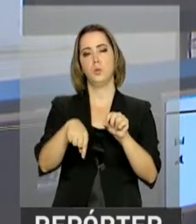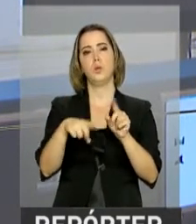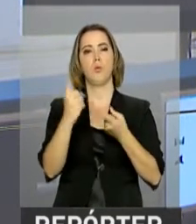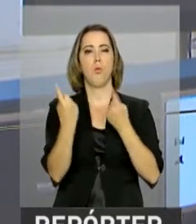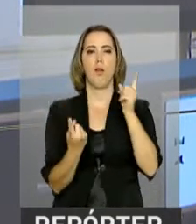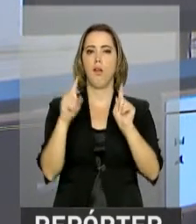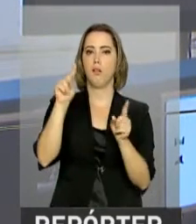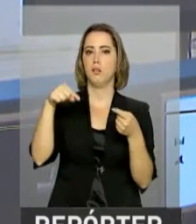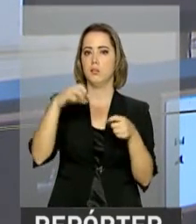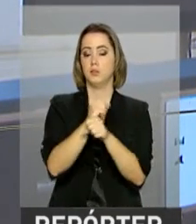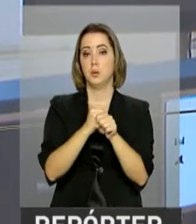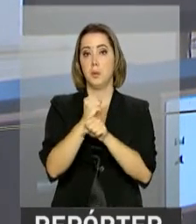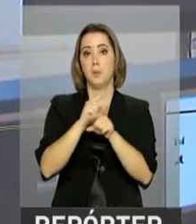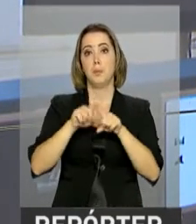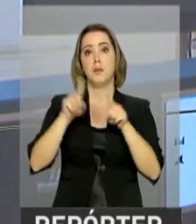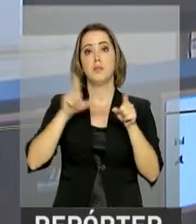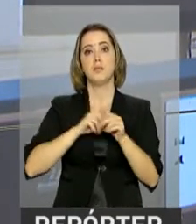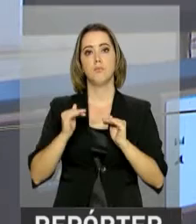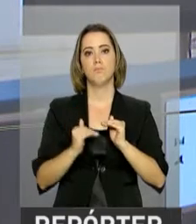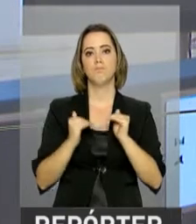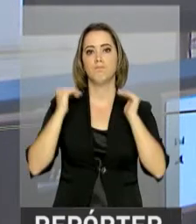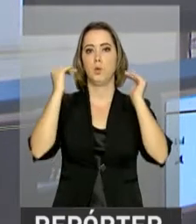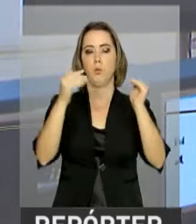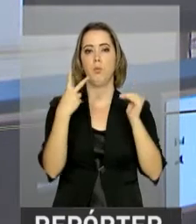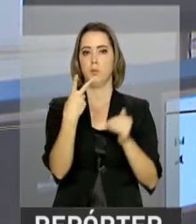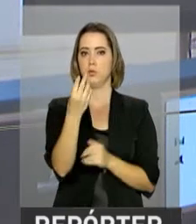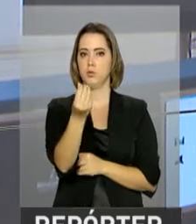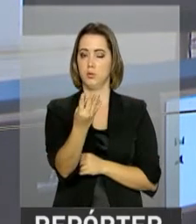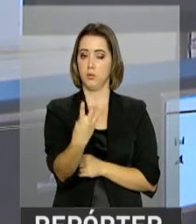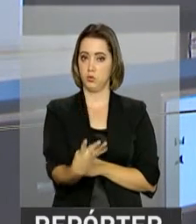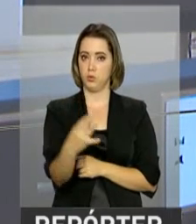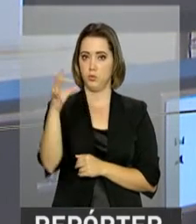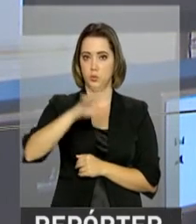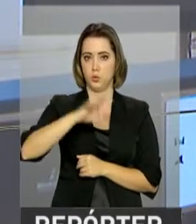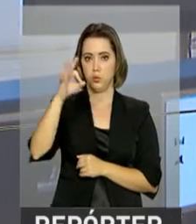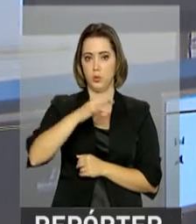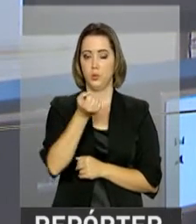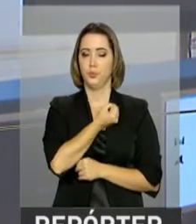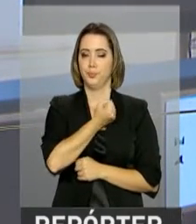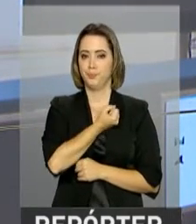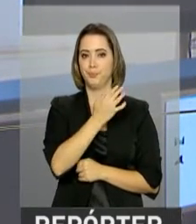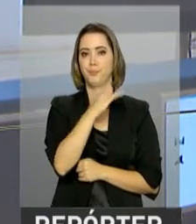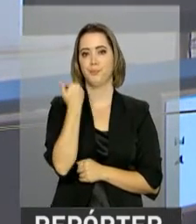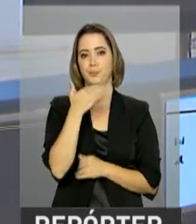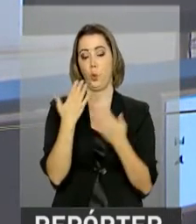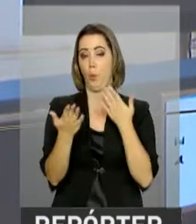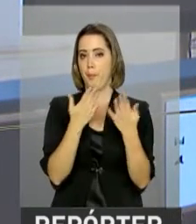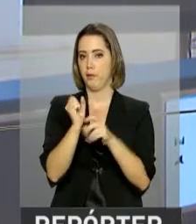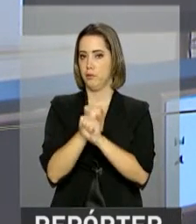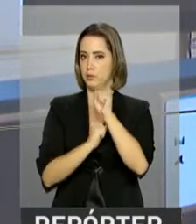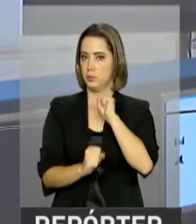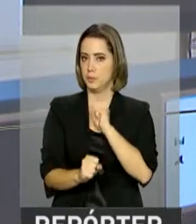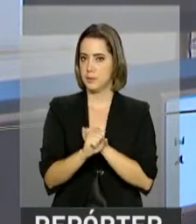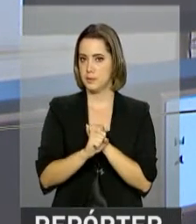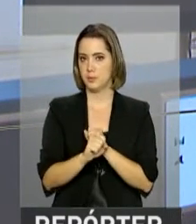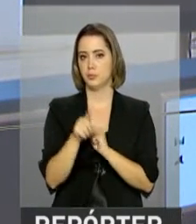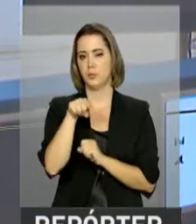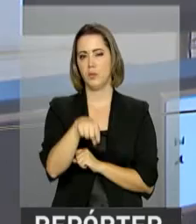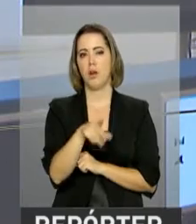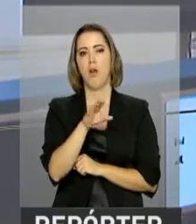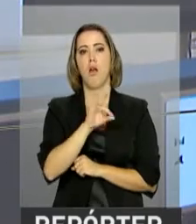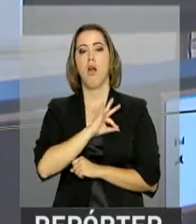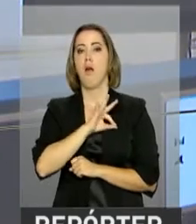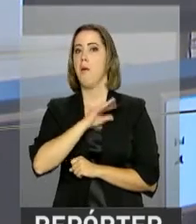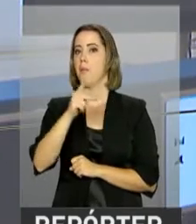de 24% no registro de mortes com relação ao mesmo período do ano passado a polícia rodoviária federal divulgou